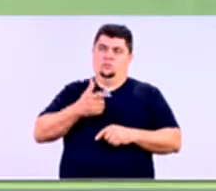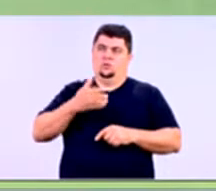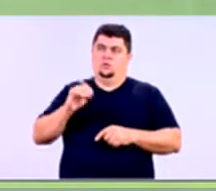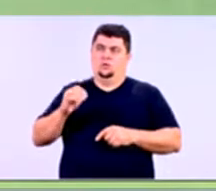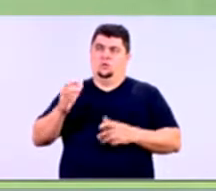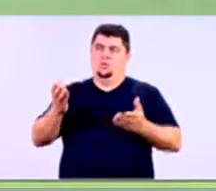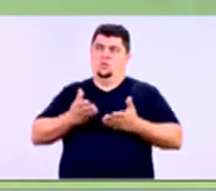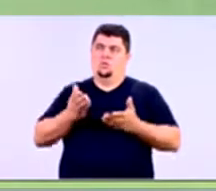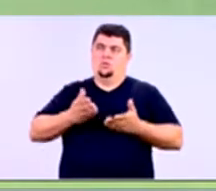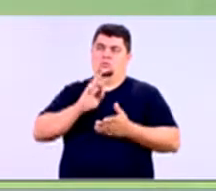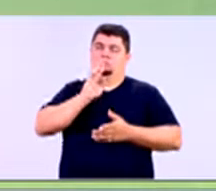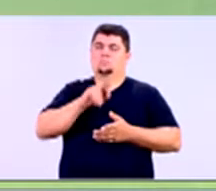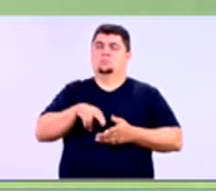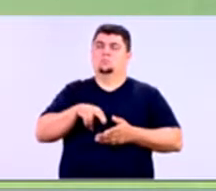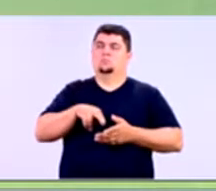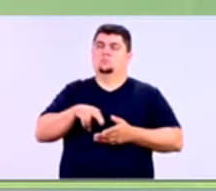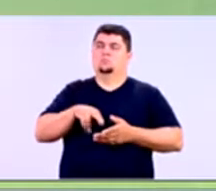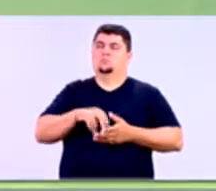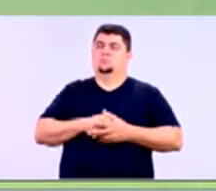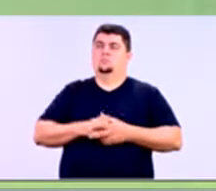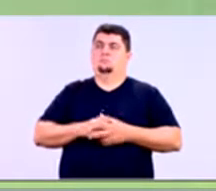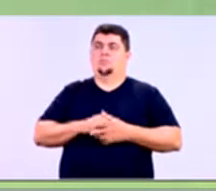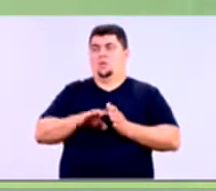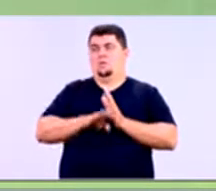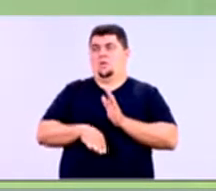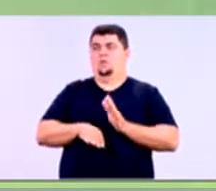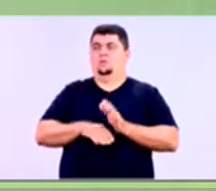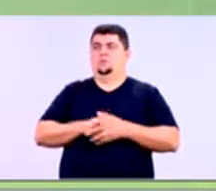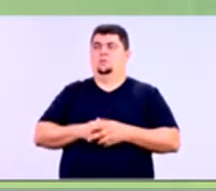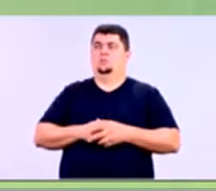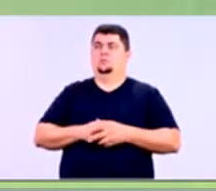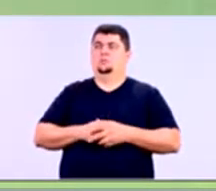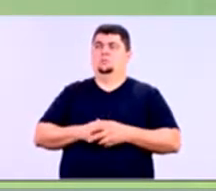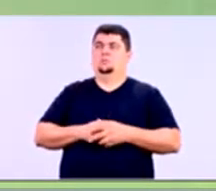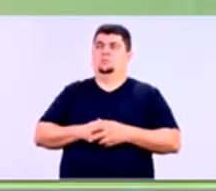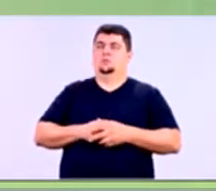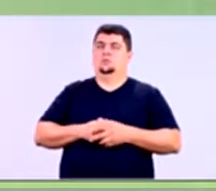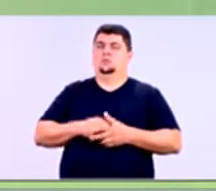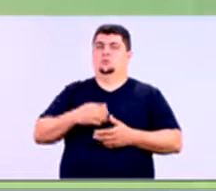hoje, certamente é menor do que 20 mil, vai dar